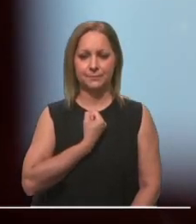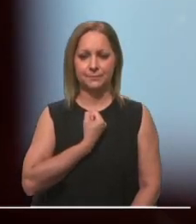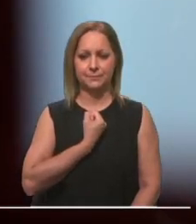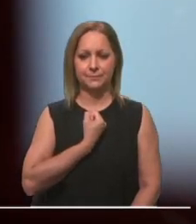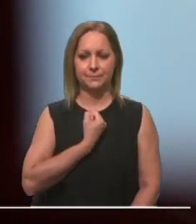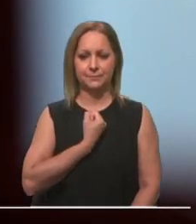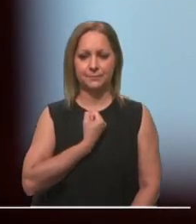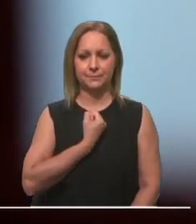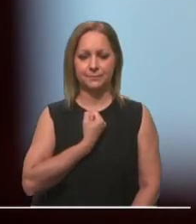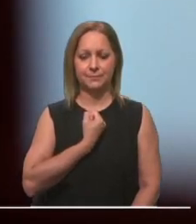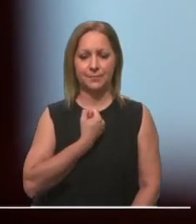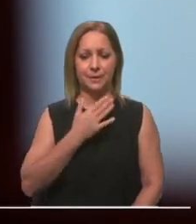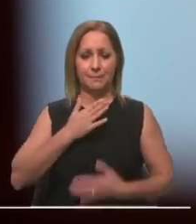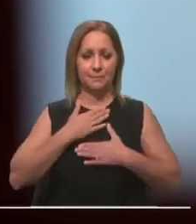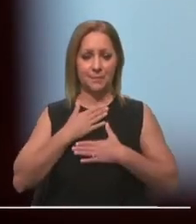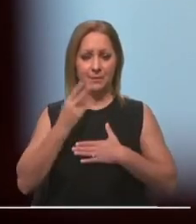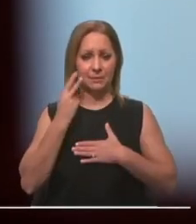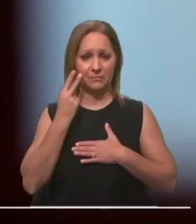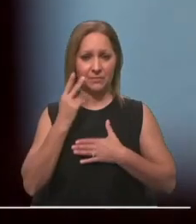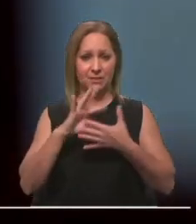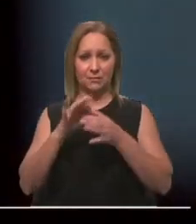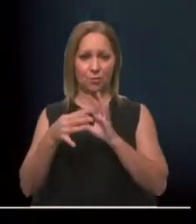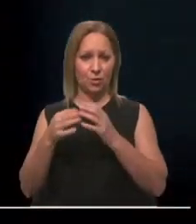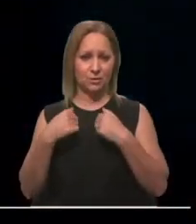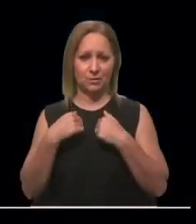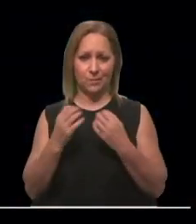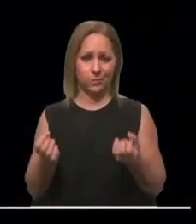A vida a mim não fazia sentido. Faz sentido.